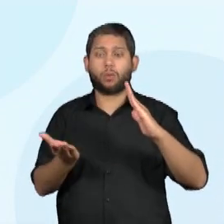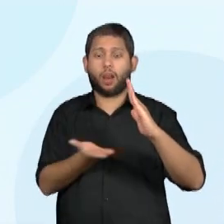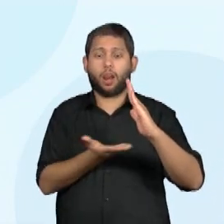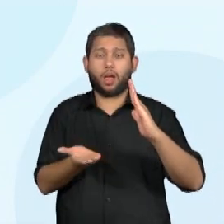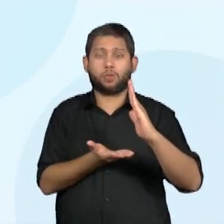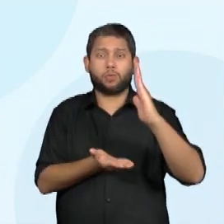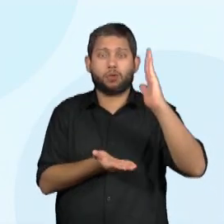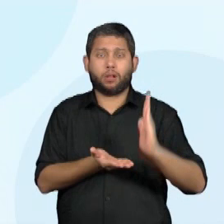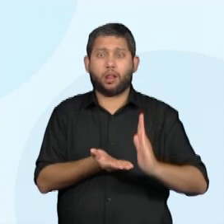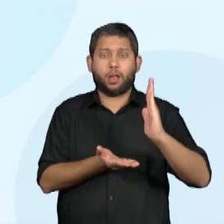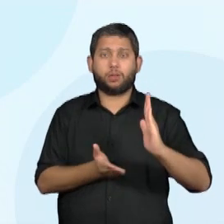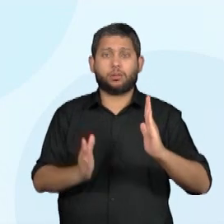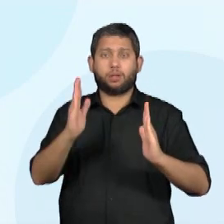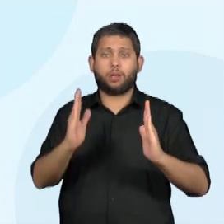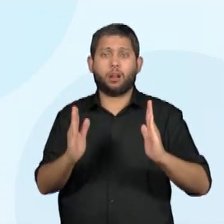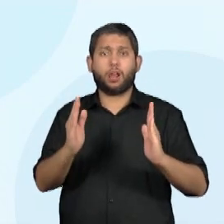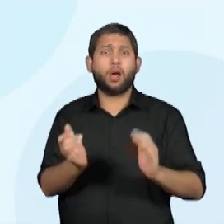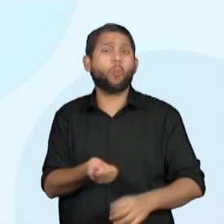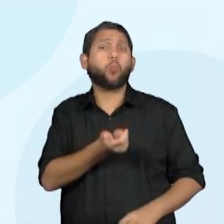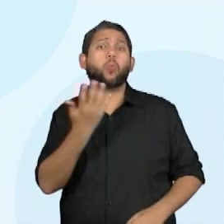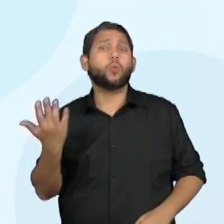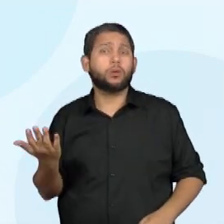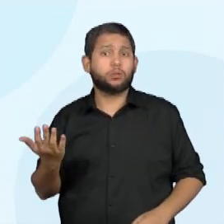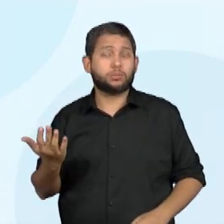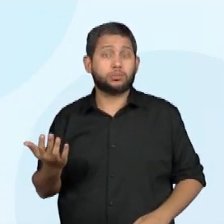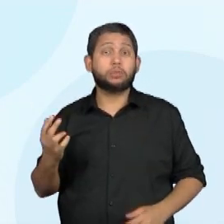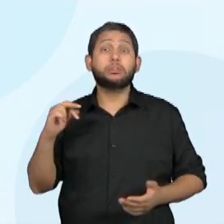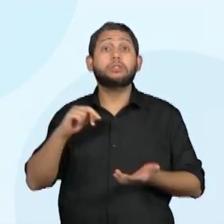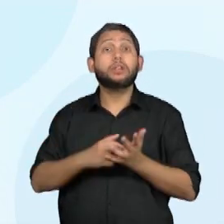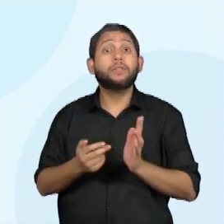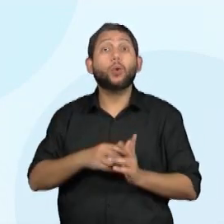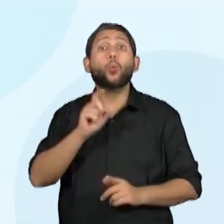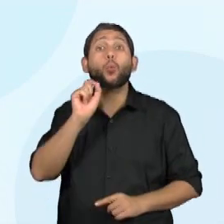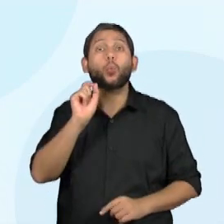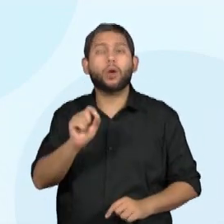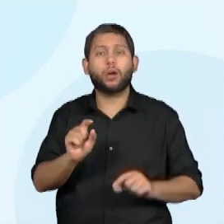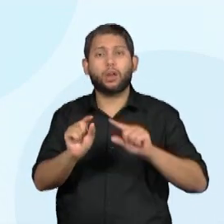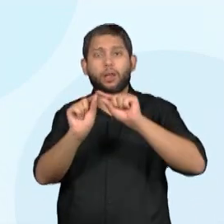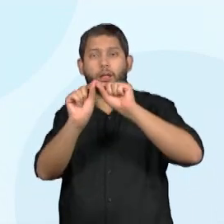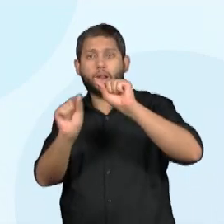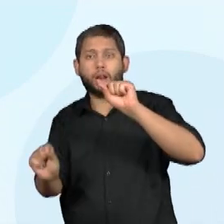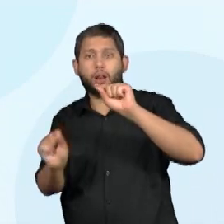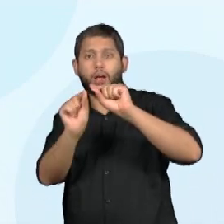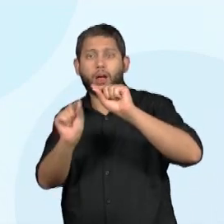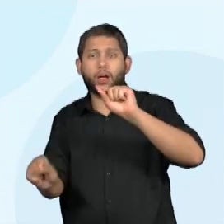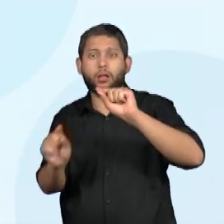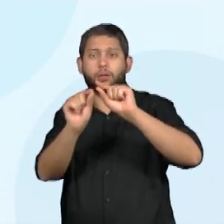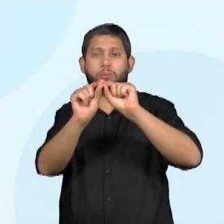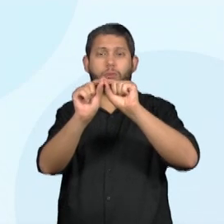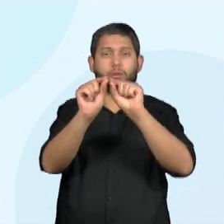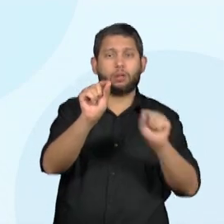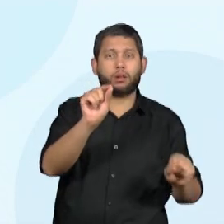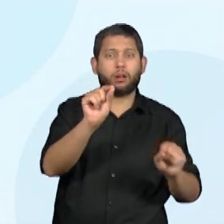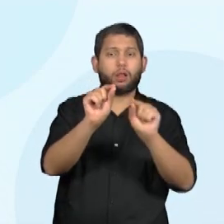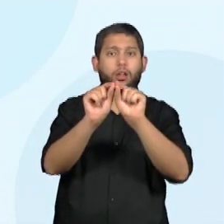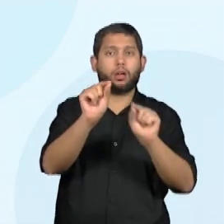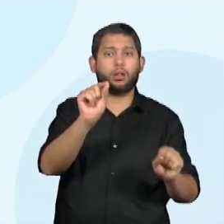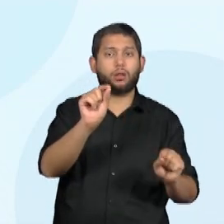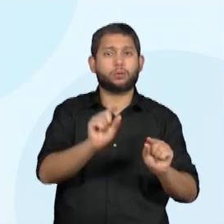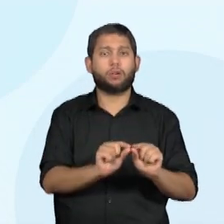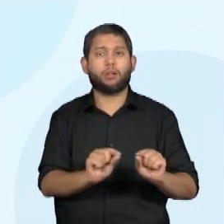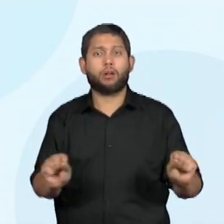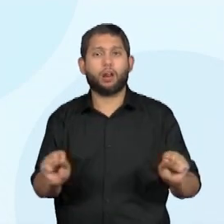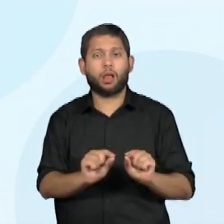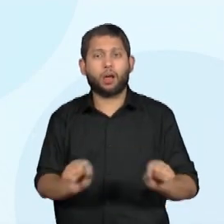delas possui. Os lados são o contorno da figura. Olha só. Então, aqui no